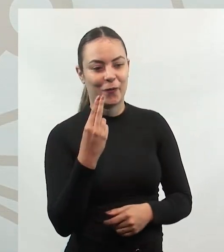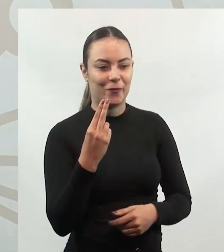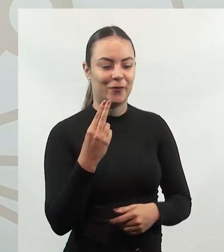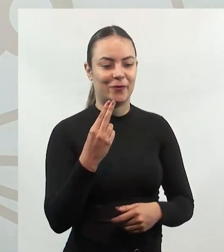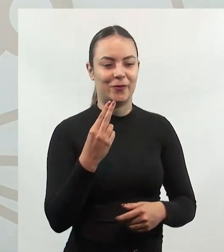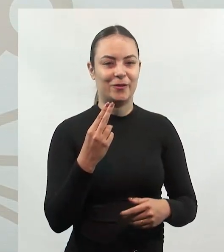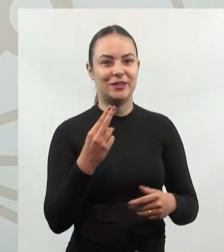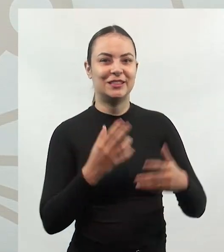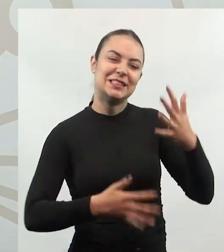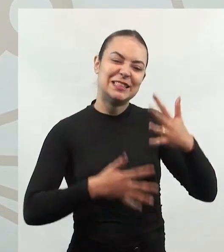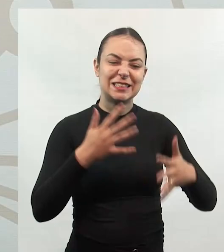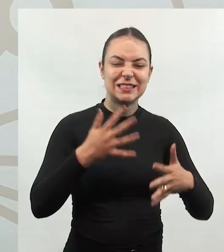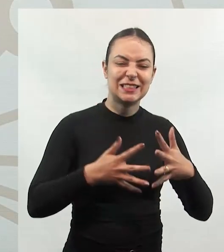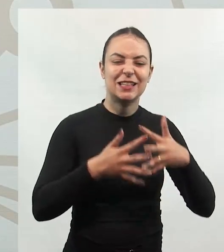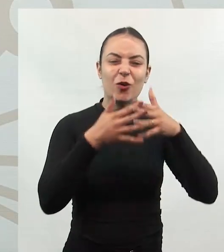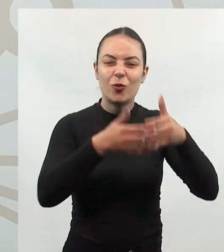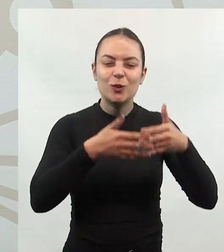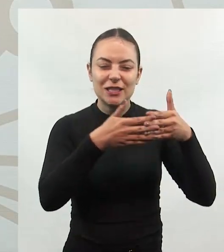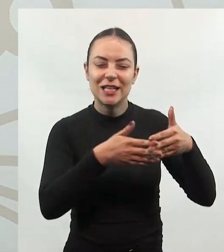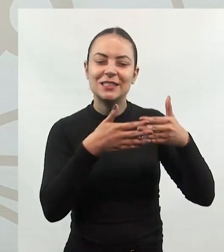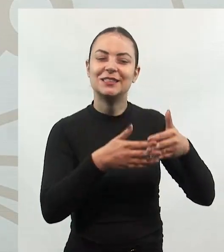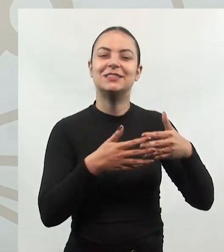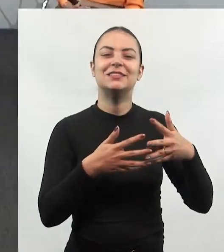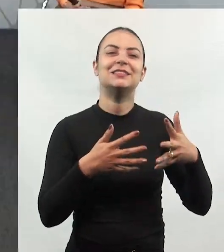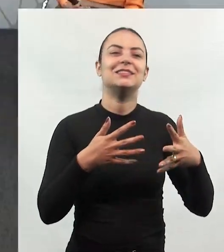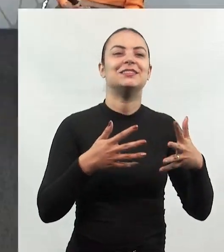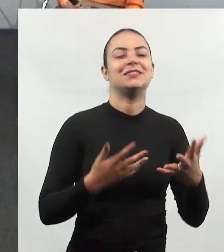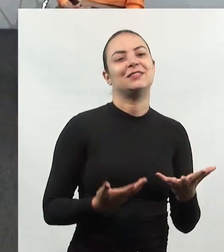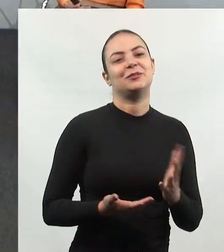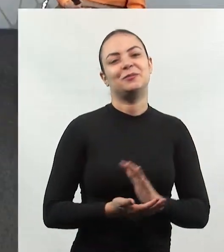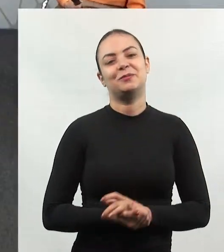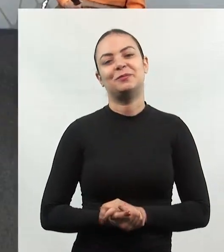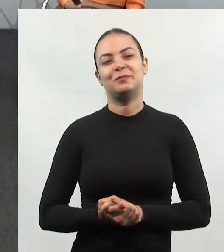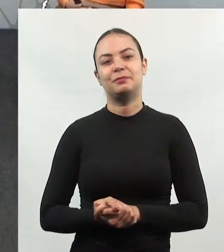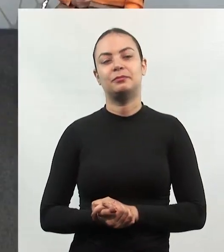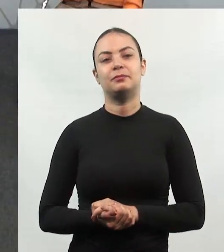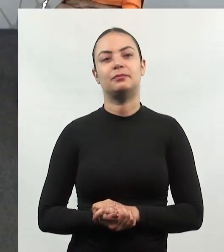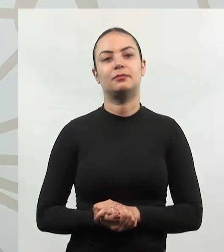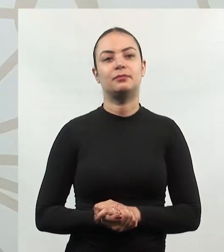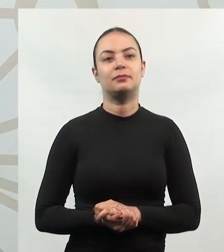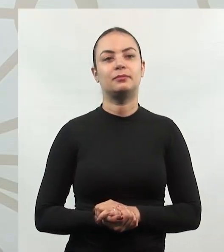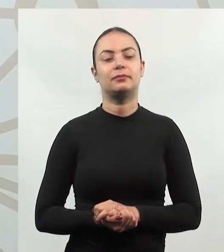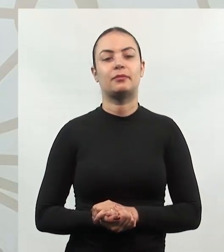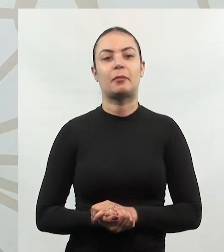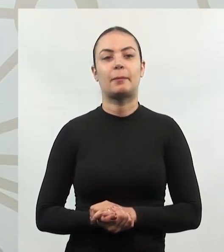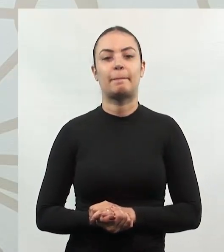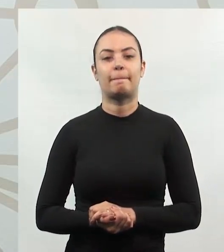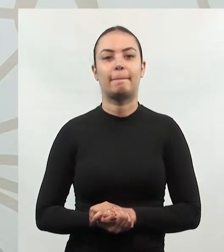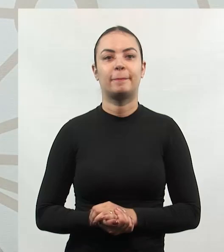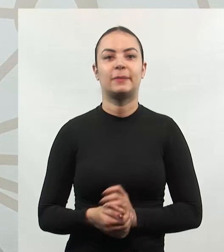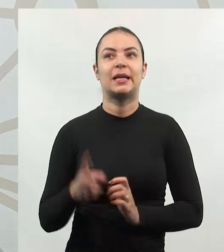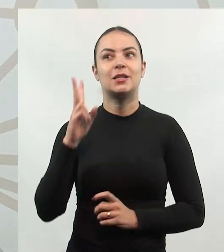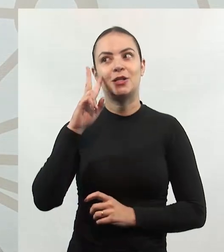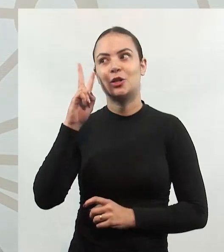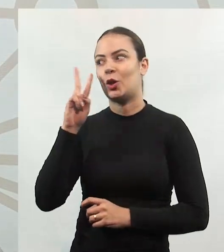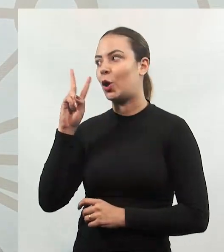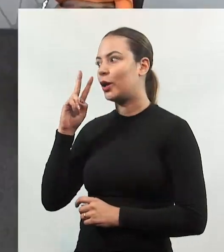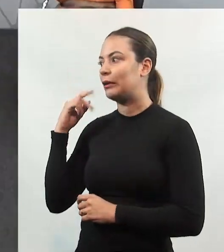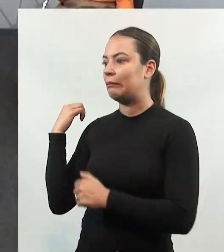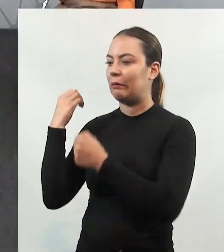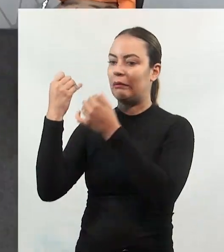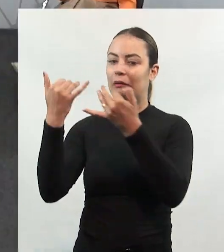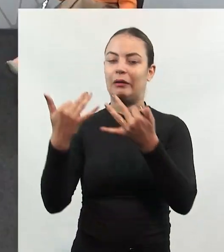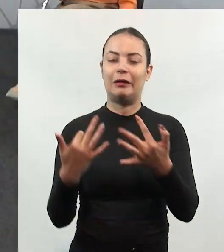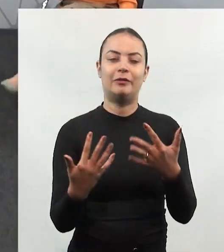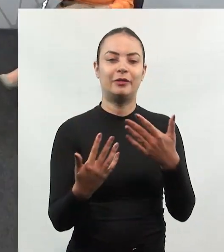memória tudo que vivenciou. Eline ri, olha para mim e ri, porque a gente está contando não sei o que elas pode contar, né? Não sei o que